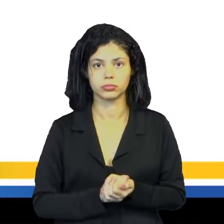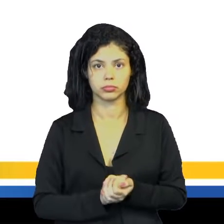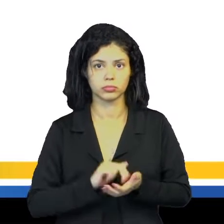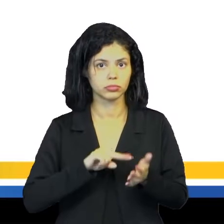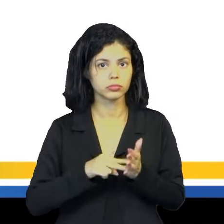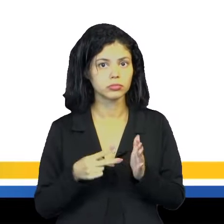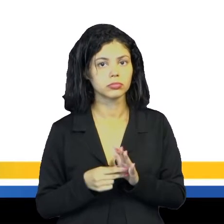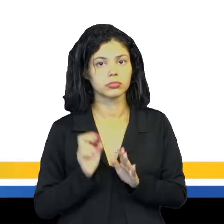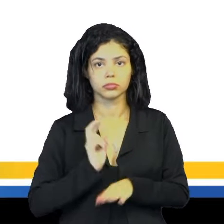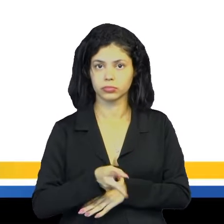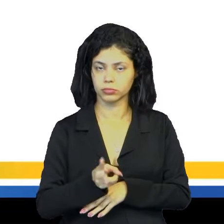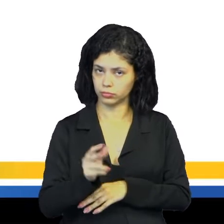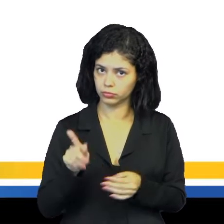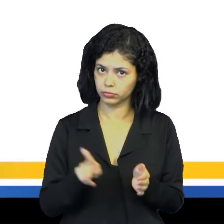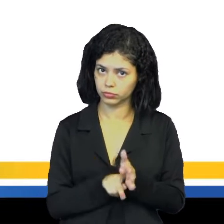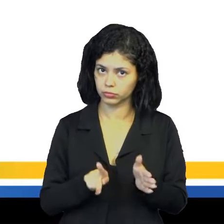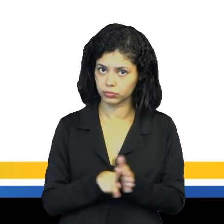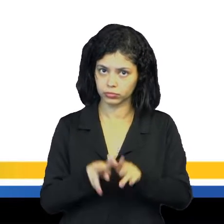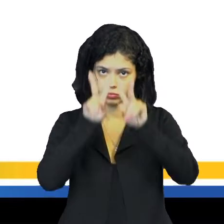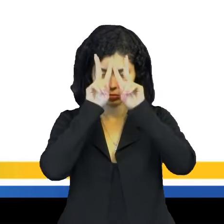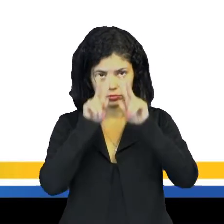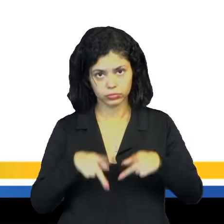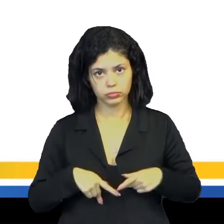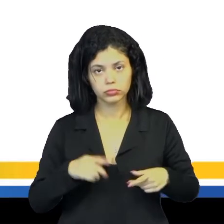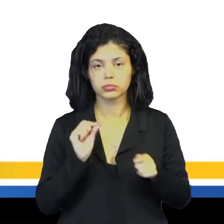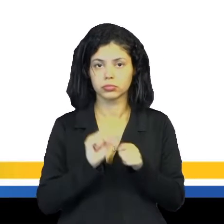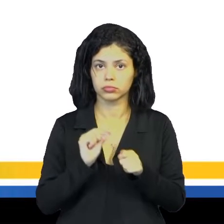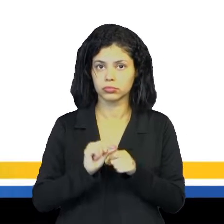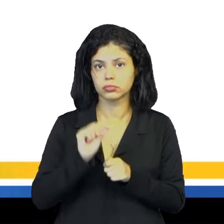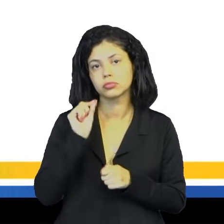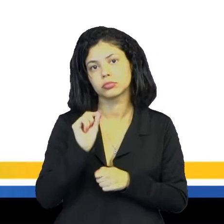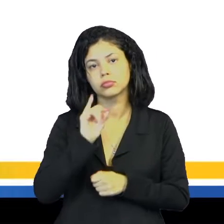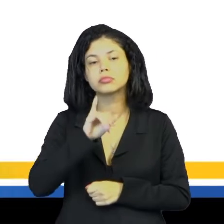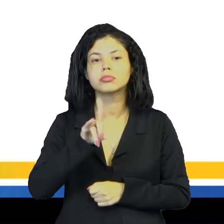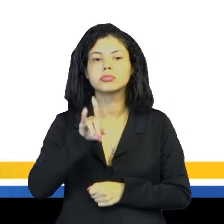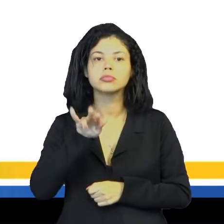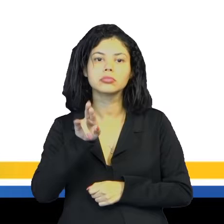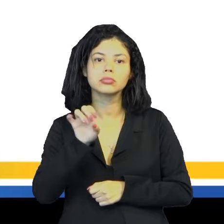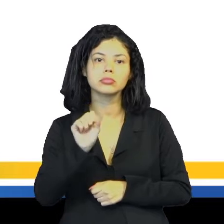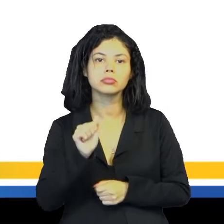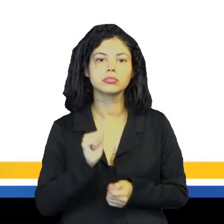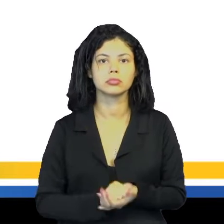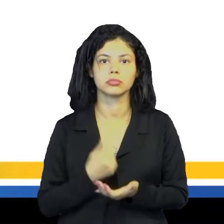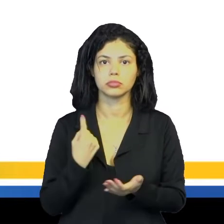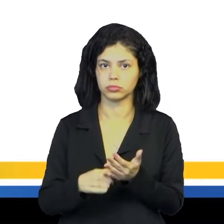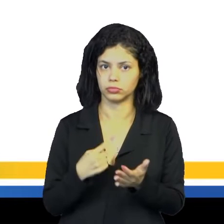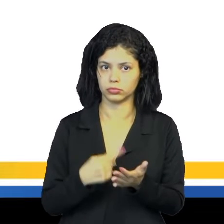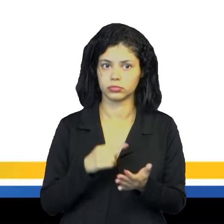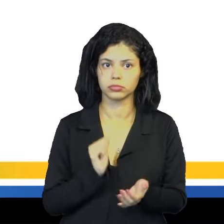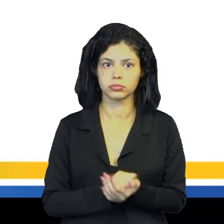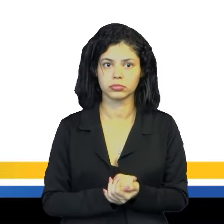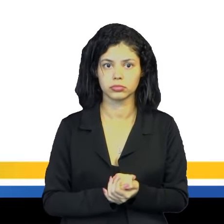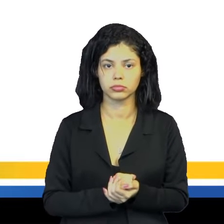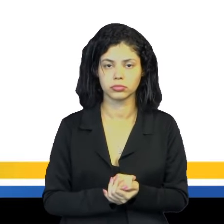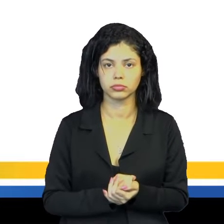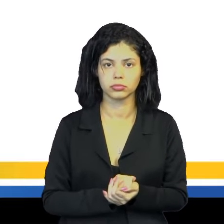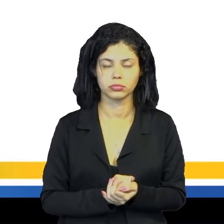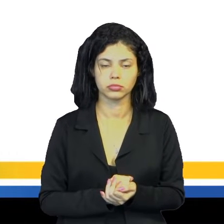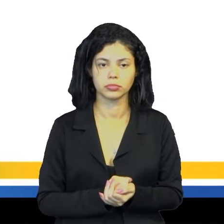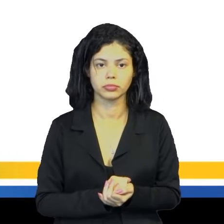progresso constante da humanidade fazia com que os iluministas fossem considerados assim otimistas.